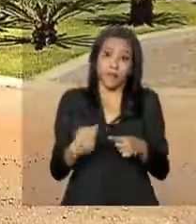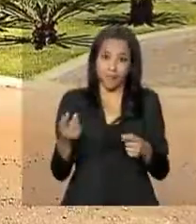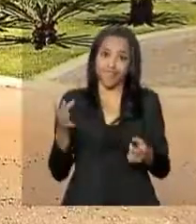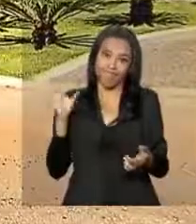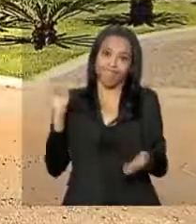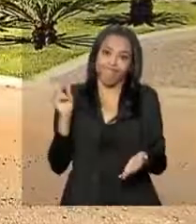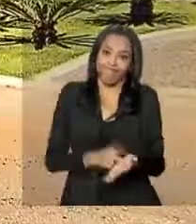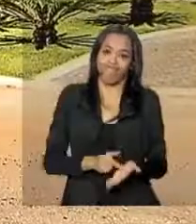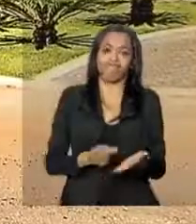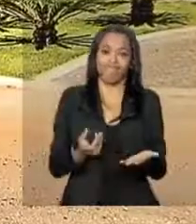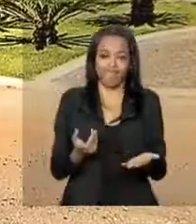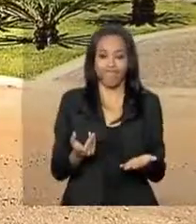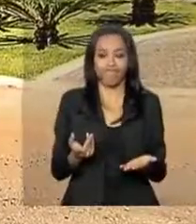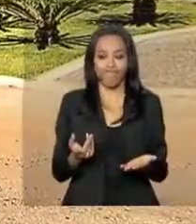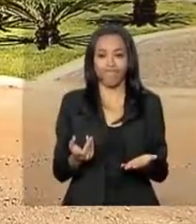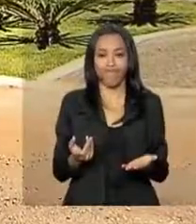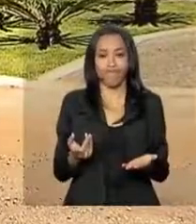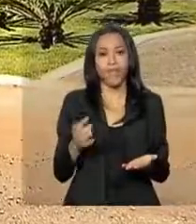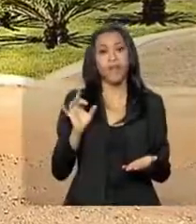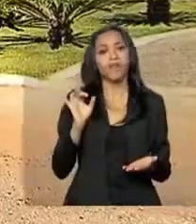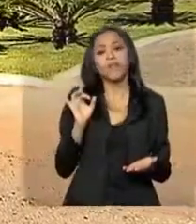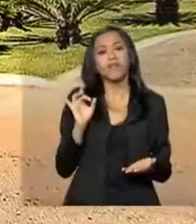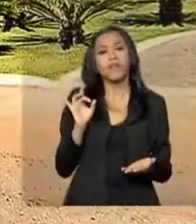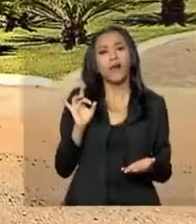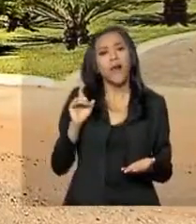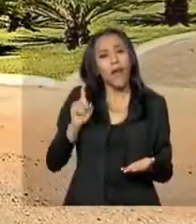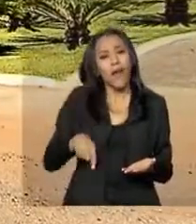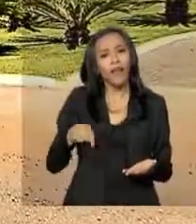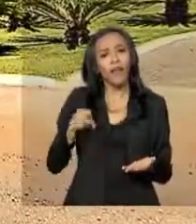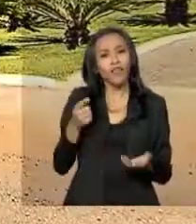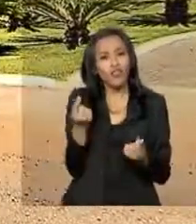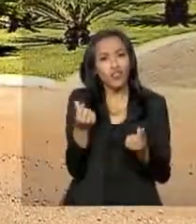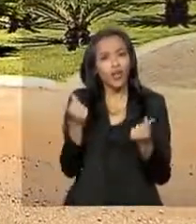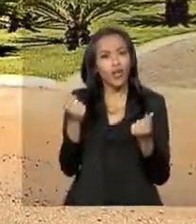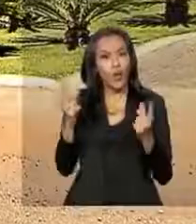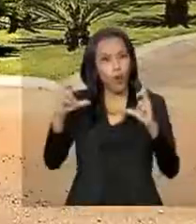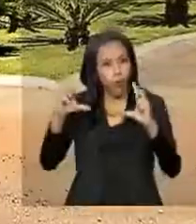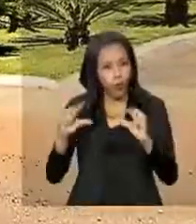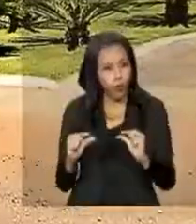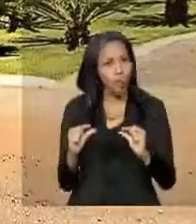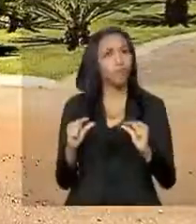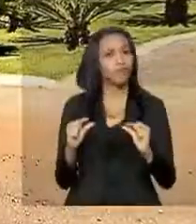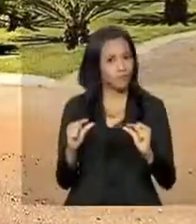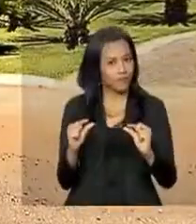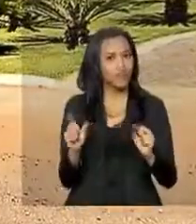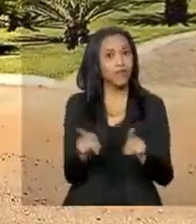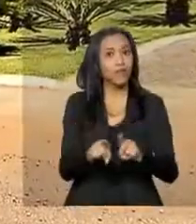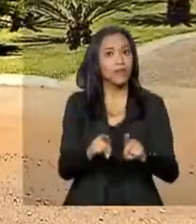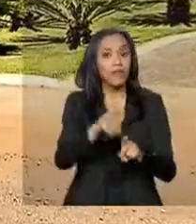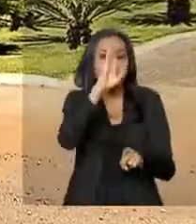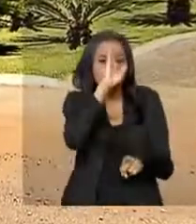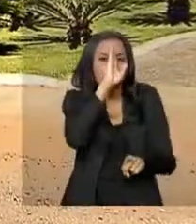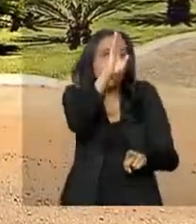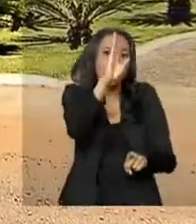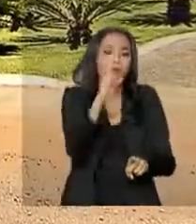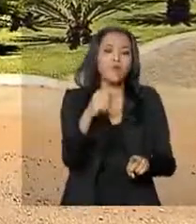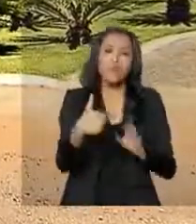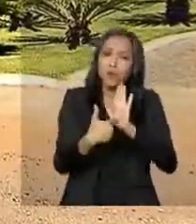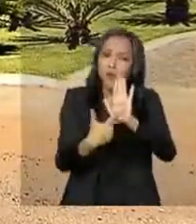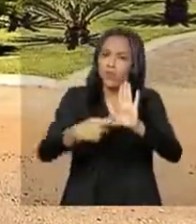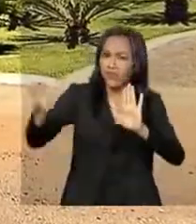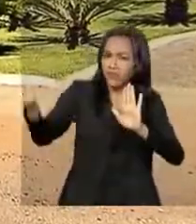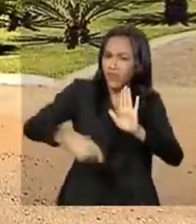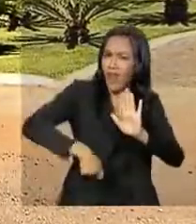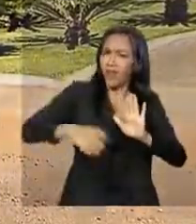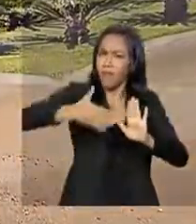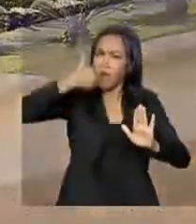fato, não só o aspecto financeiro que pega nisso aí, mas principalmente para demonstrar que a gente pode